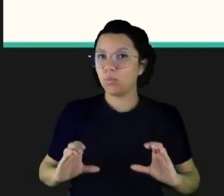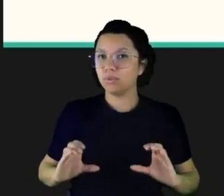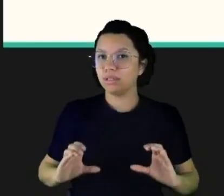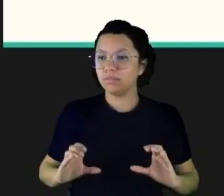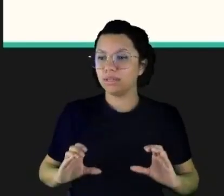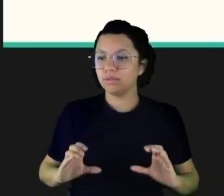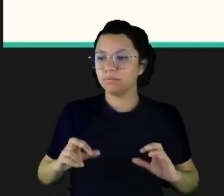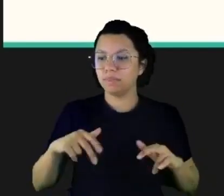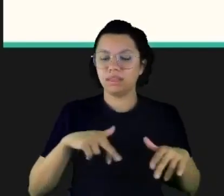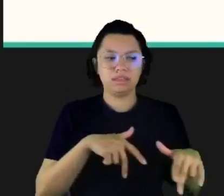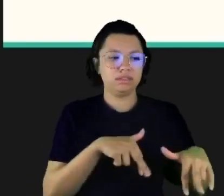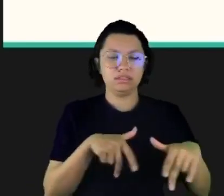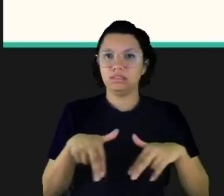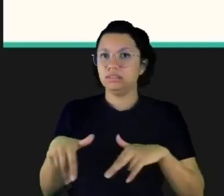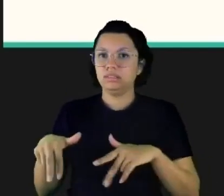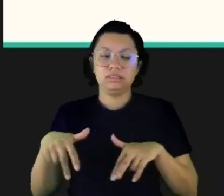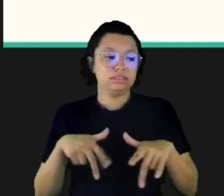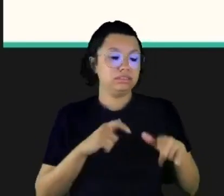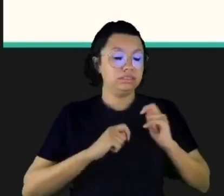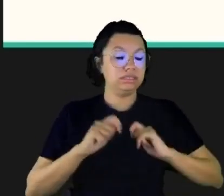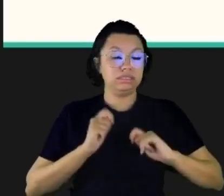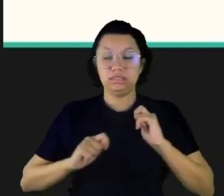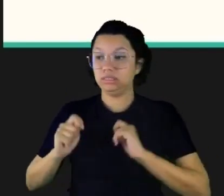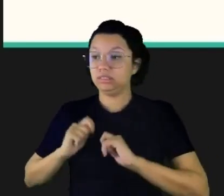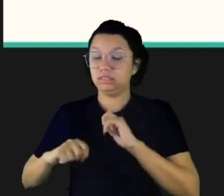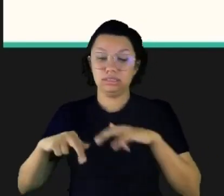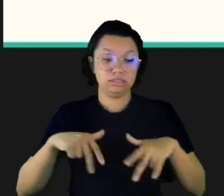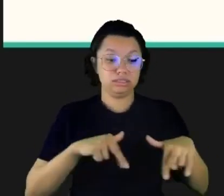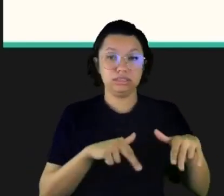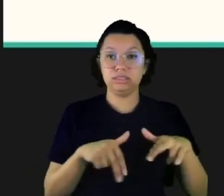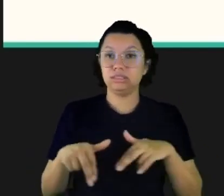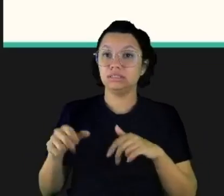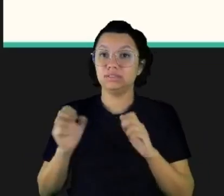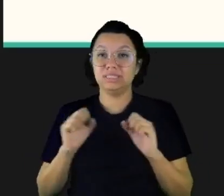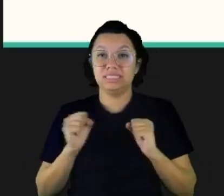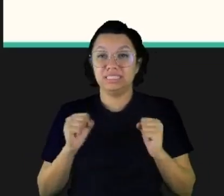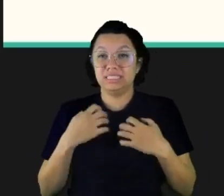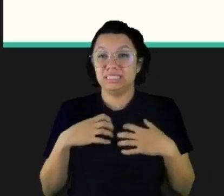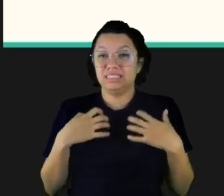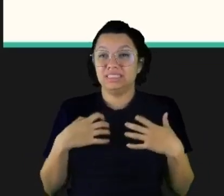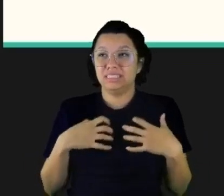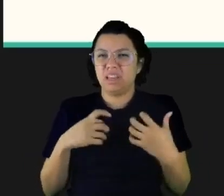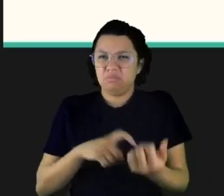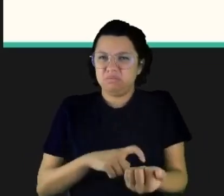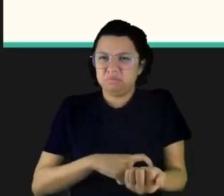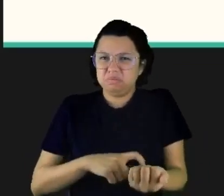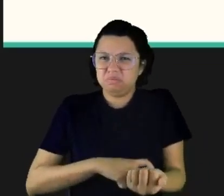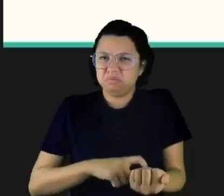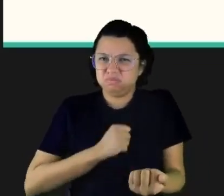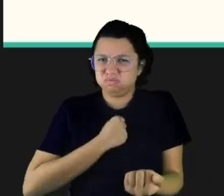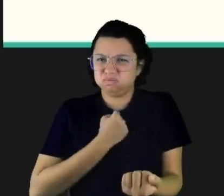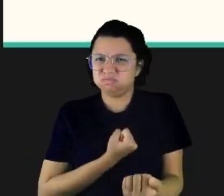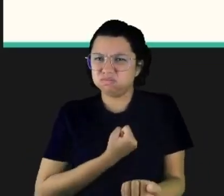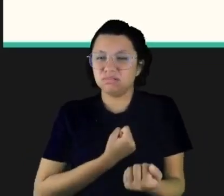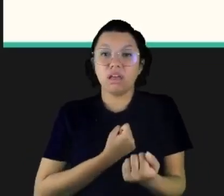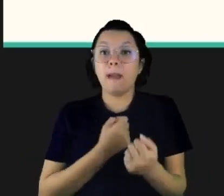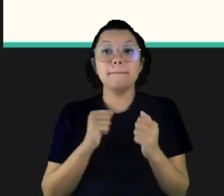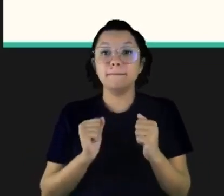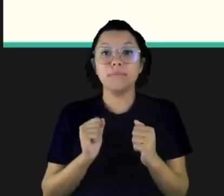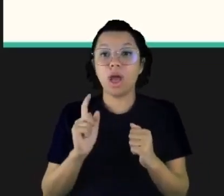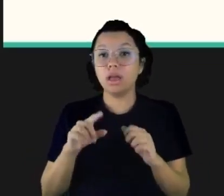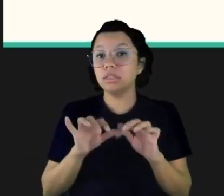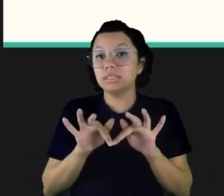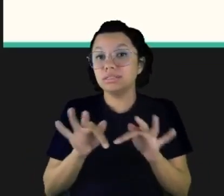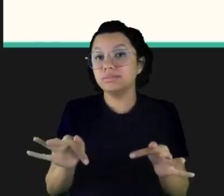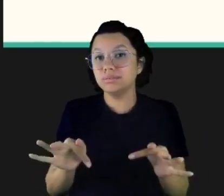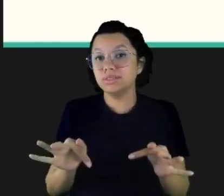um lado para o outro numa agitação terrível, ficam agitados, ficam agressivos, e pode ser simplesmente